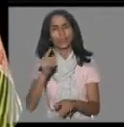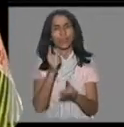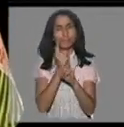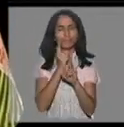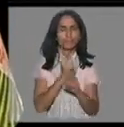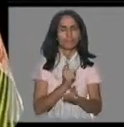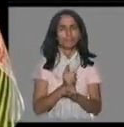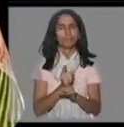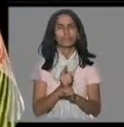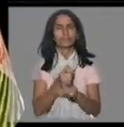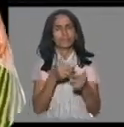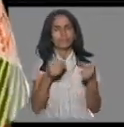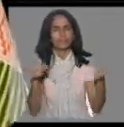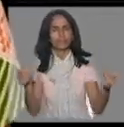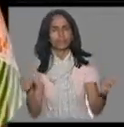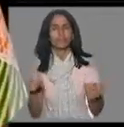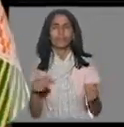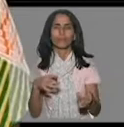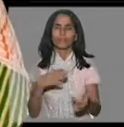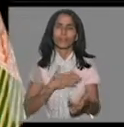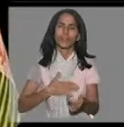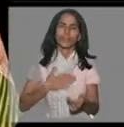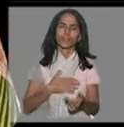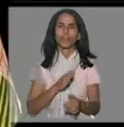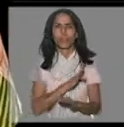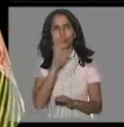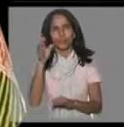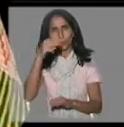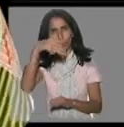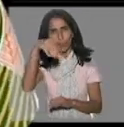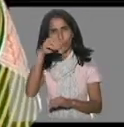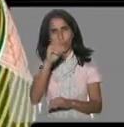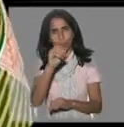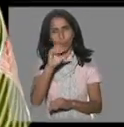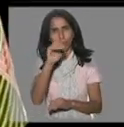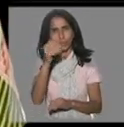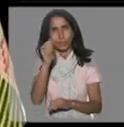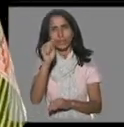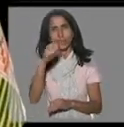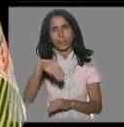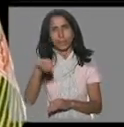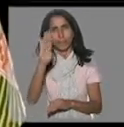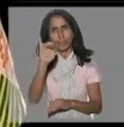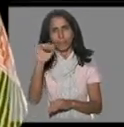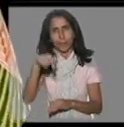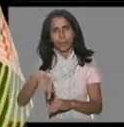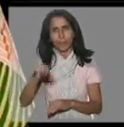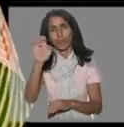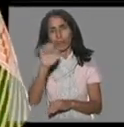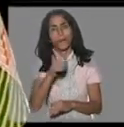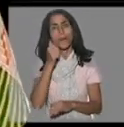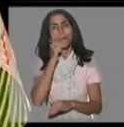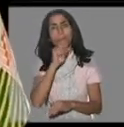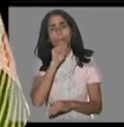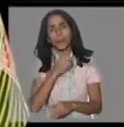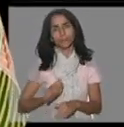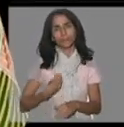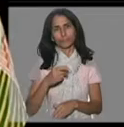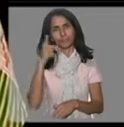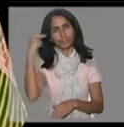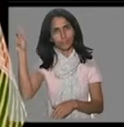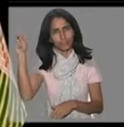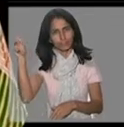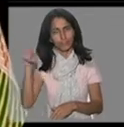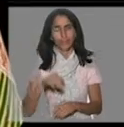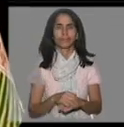descobrir coisas. Eu tive o prazer de ir para Moçambique, que é o país onde minha mãe vive há 15 anos. E com esse